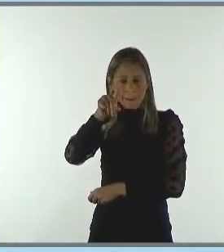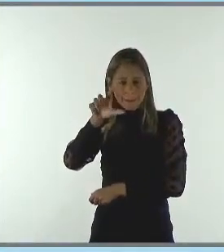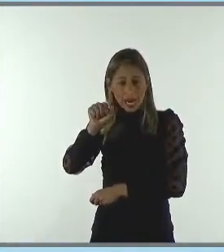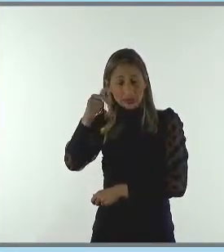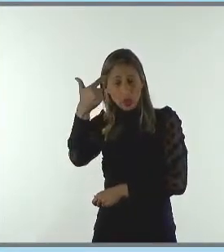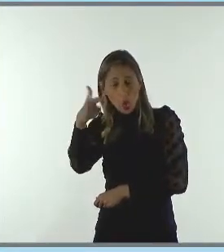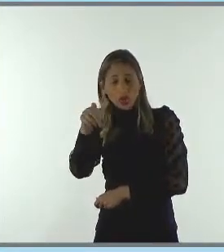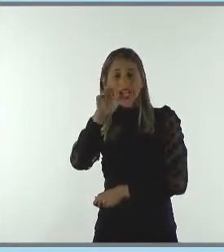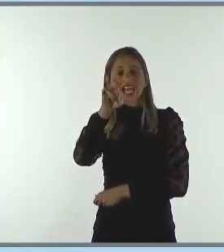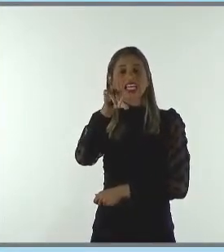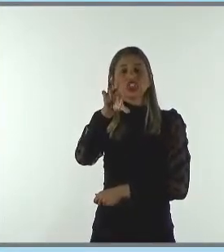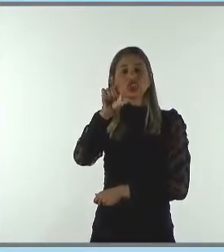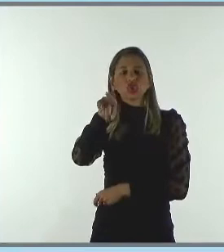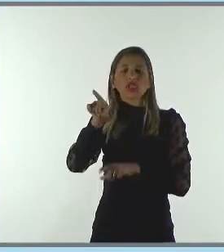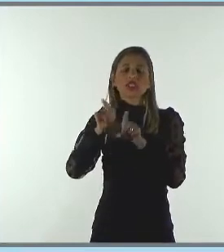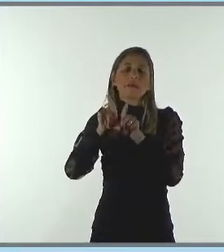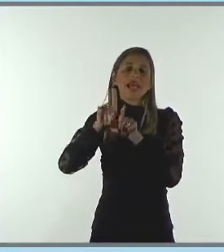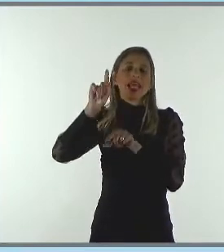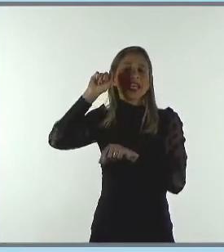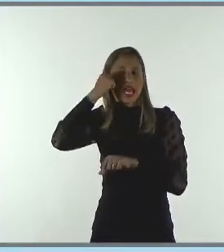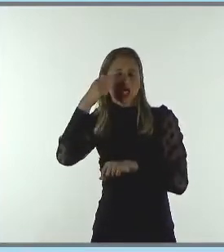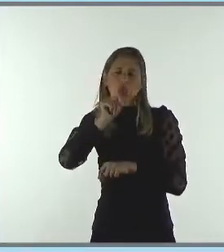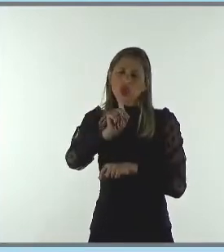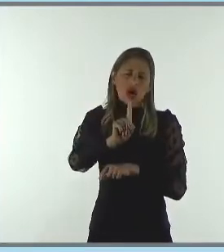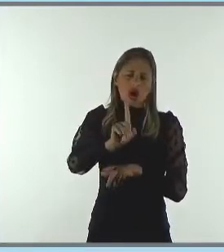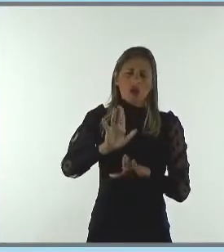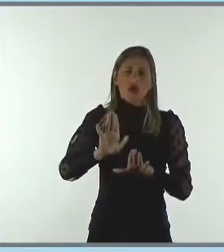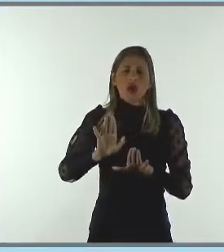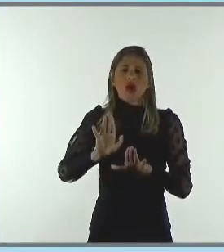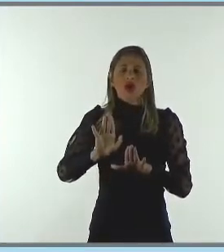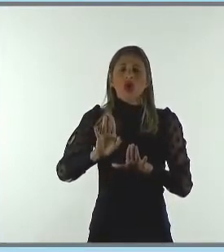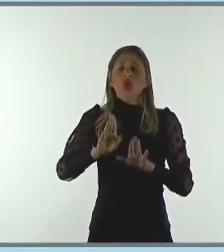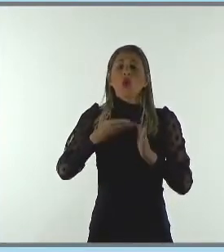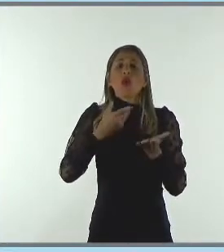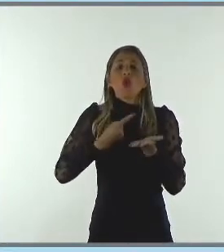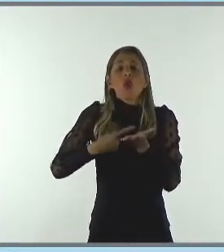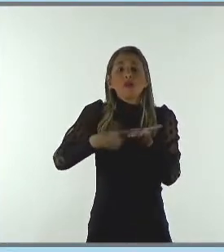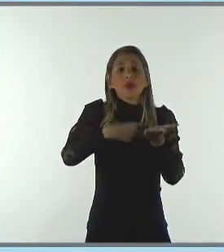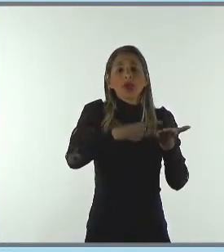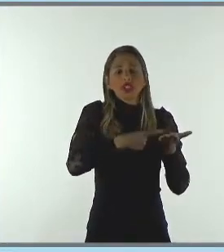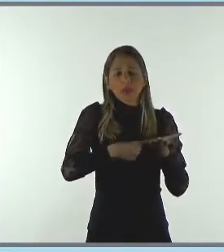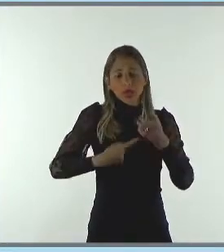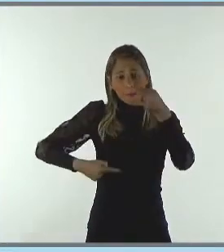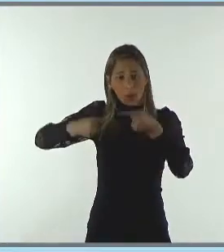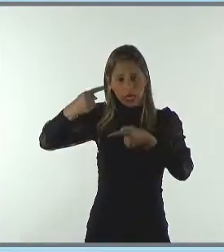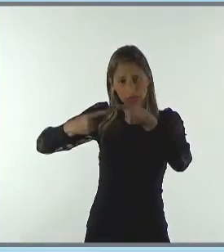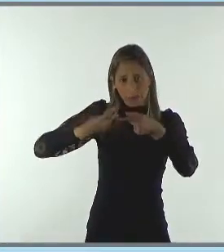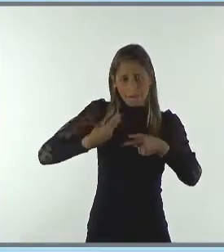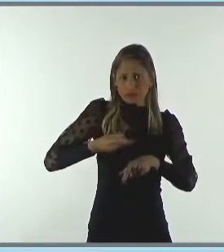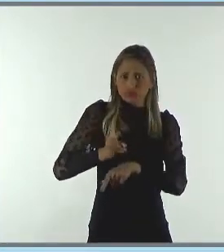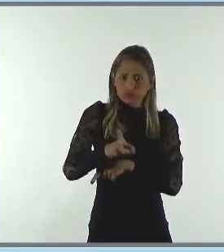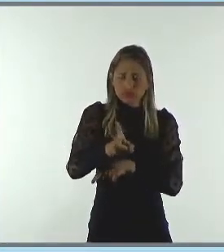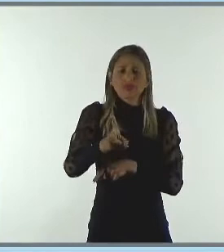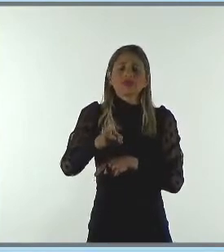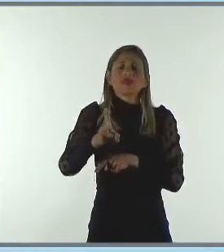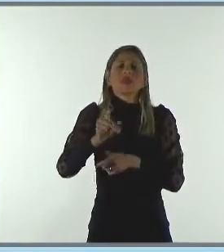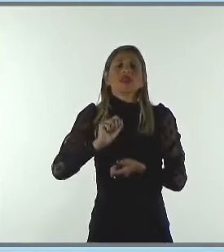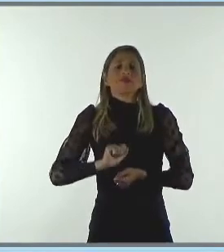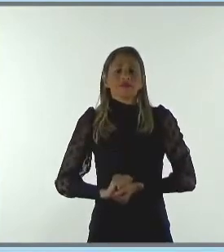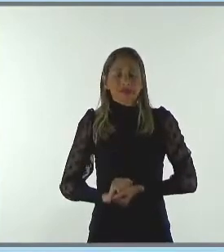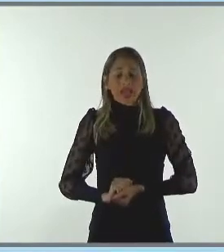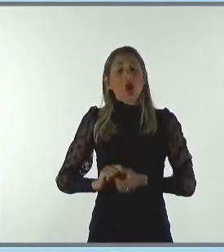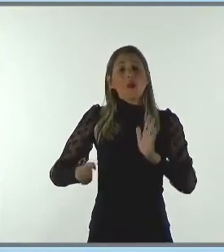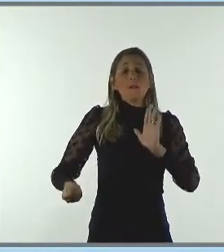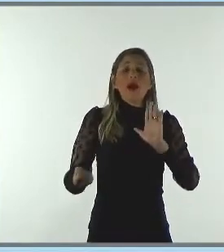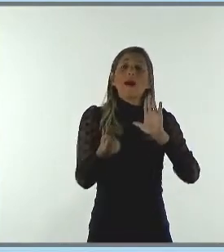outras editoras, negras e não negras, como um comprometimento político efetivo. Tá? Então, isso já é uma